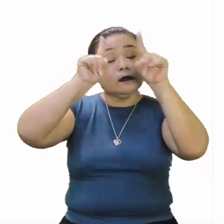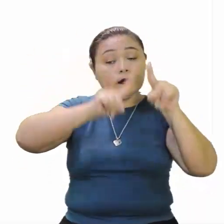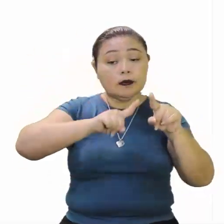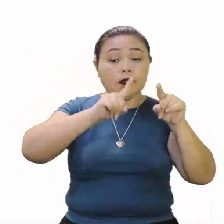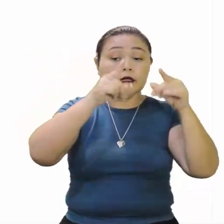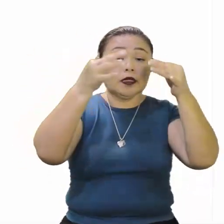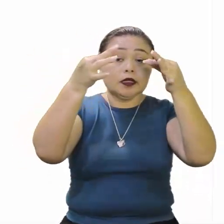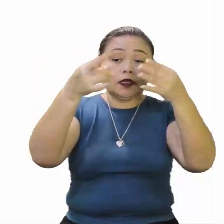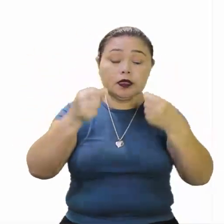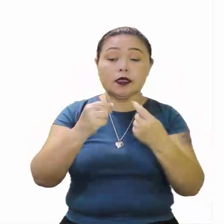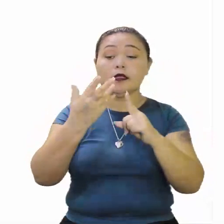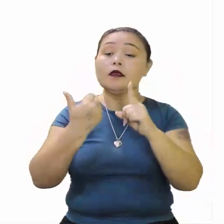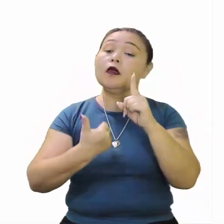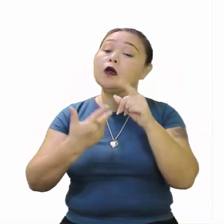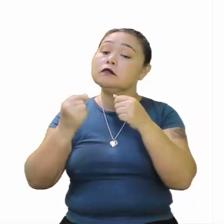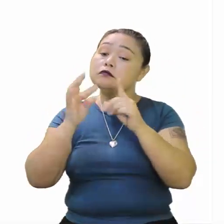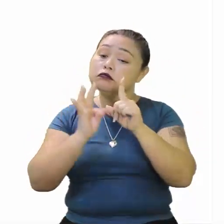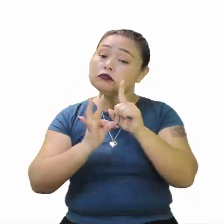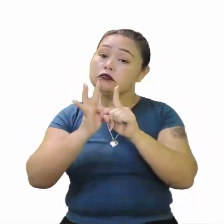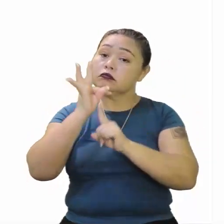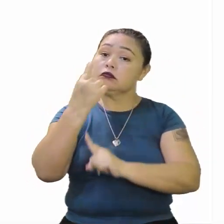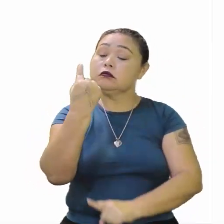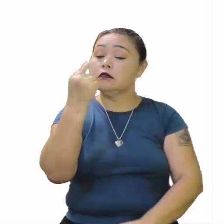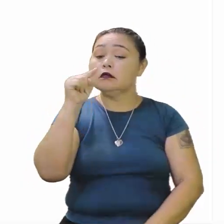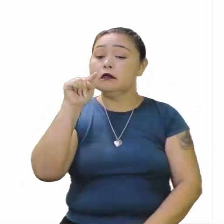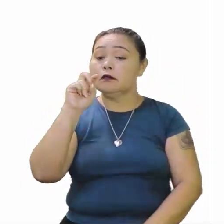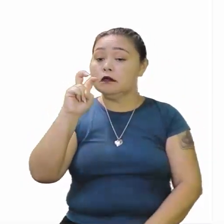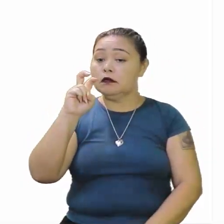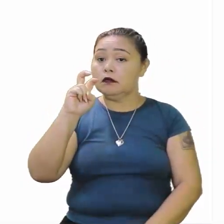numa temperatura de 1538 graus.